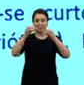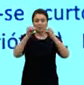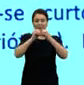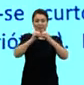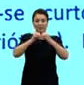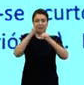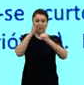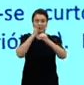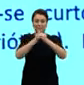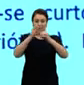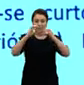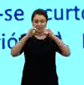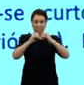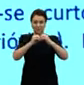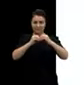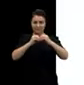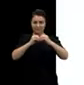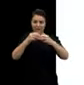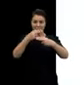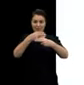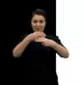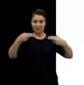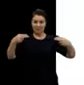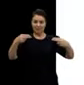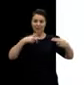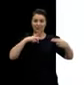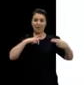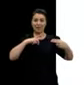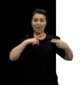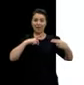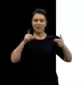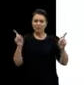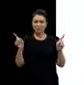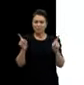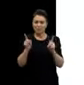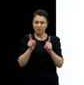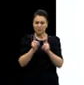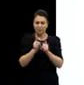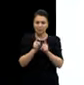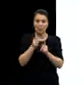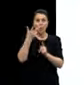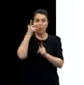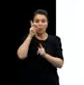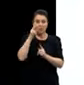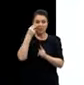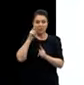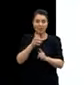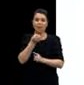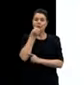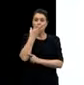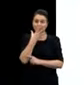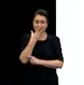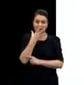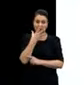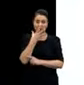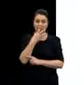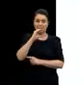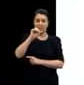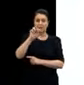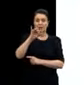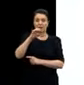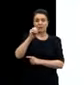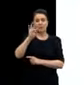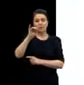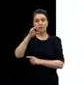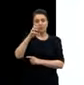de condensação, tornam-se curtos e bem visíveis, excelente para o cariótipo, a